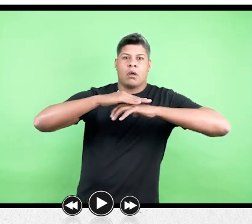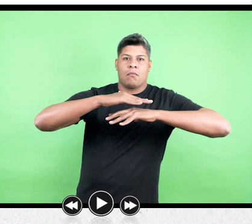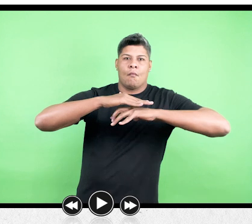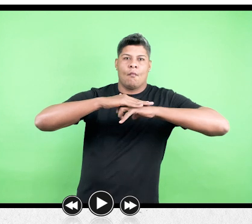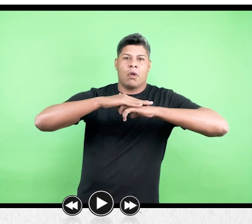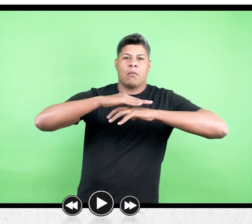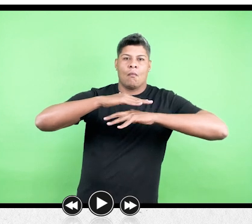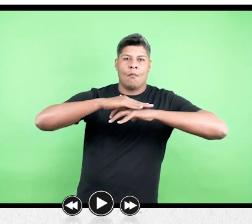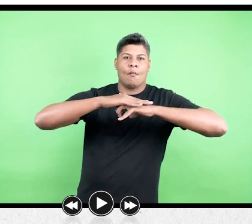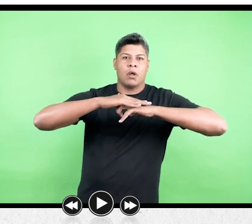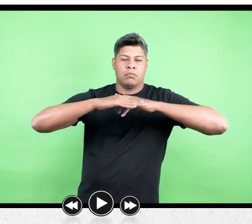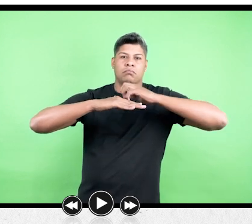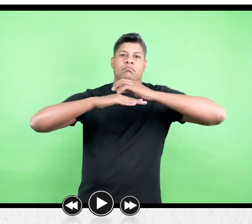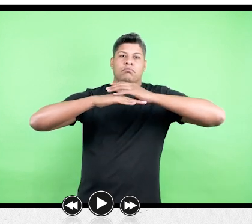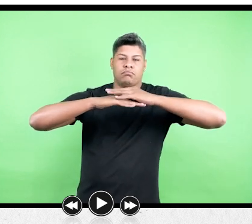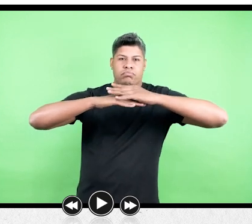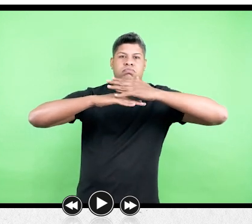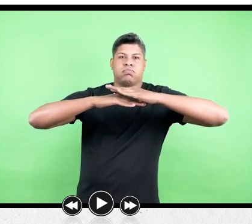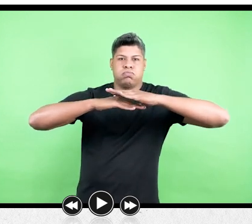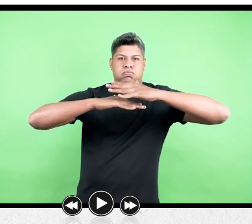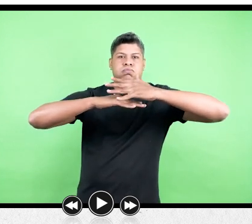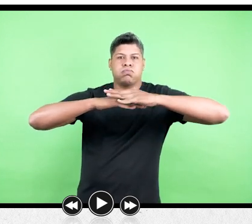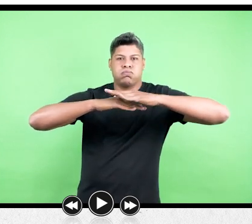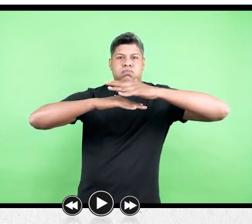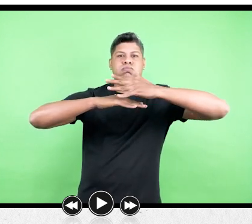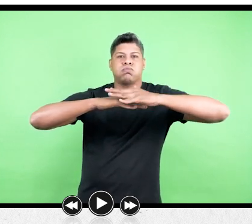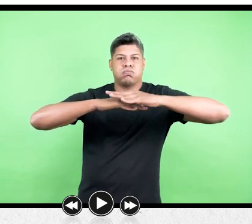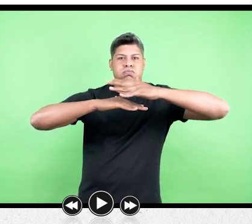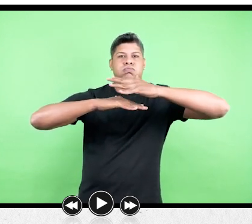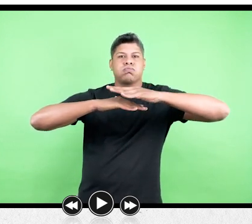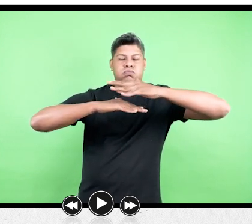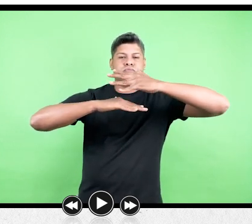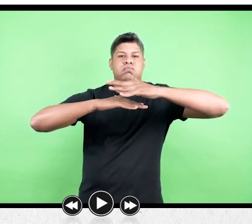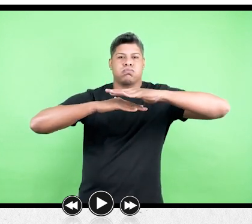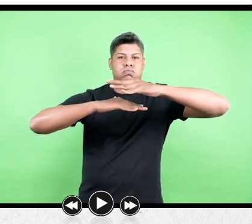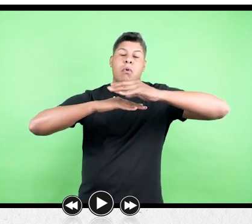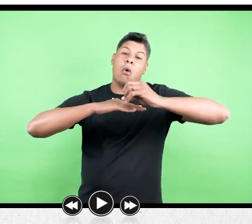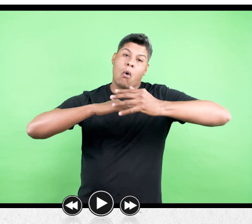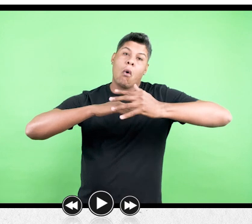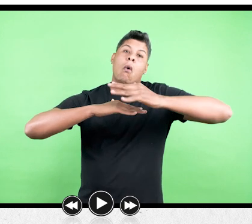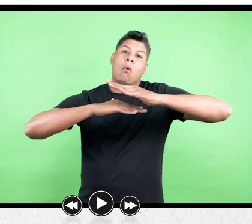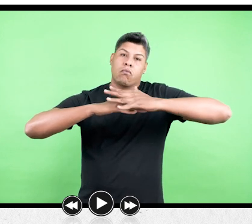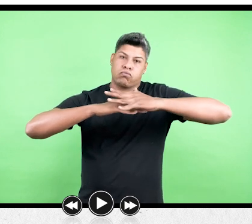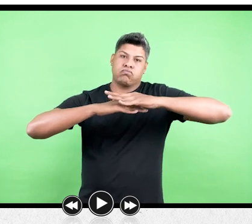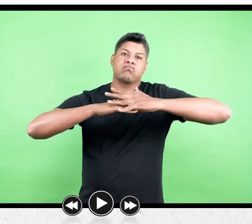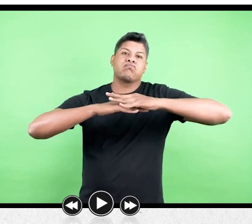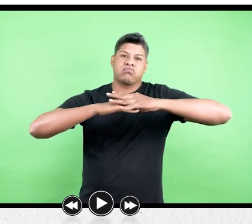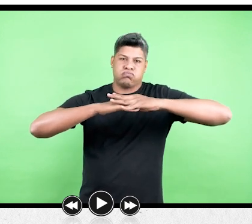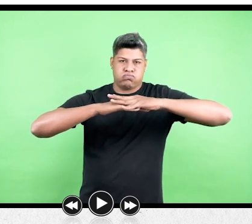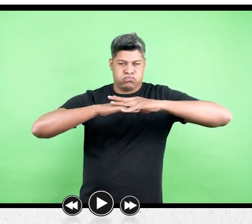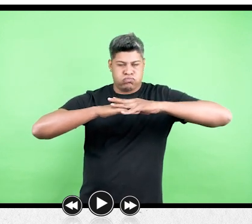a flutuação do lençol faz com que as áreas úmidas avancem ou retrocedam, descarregando